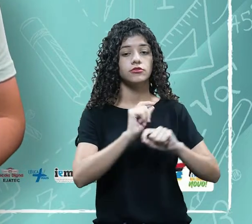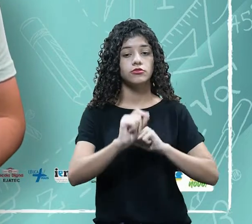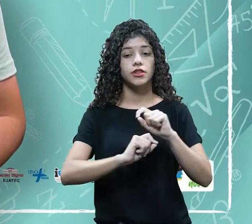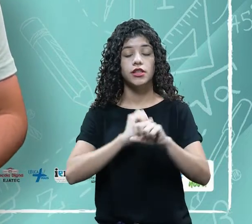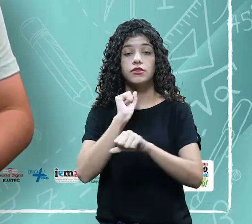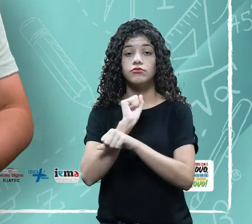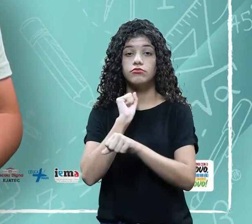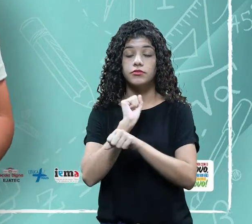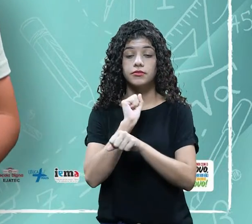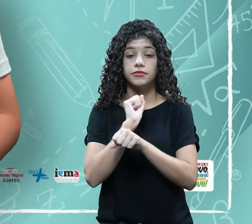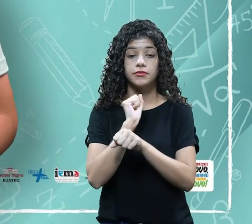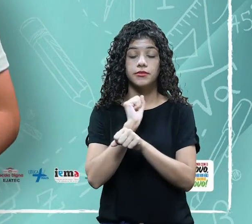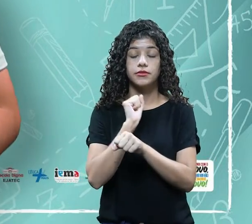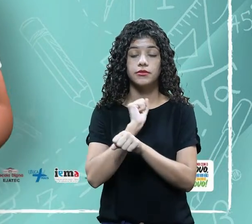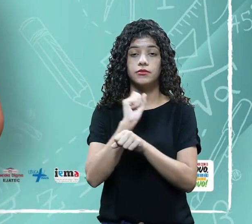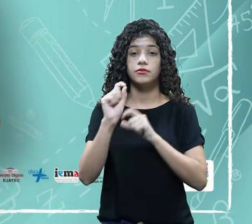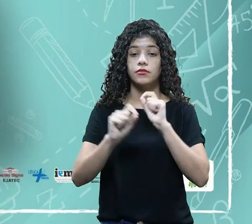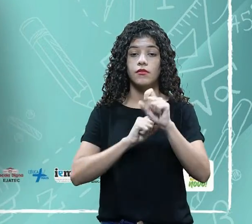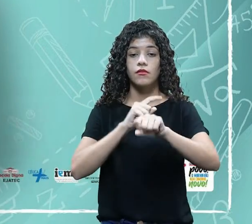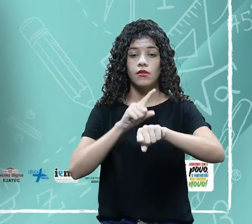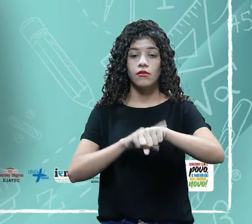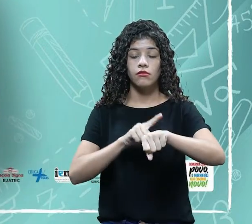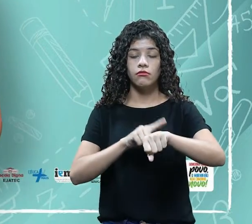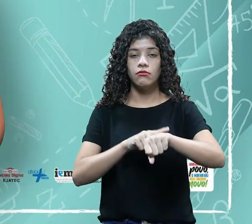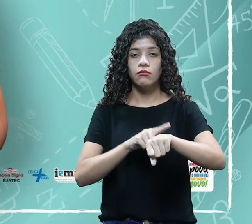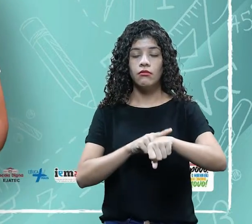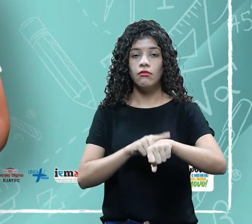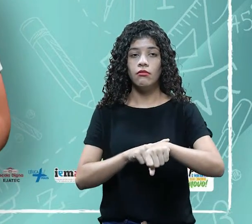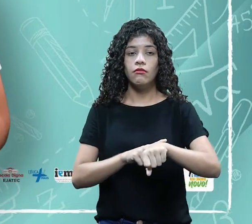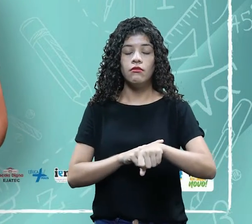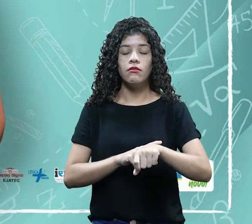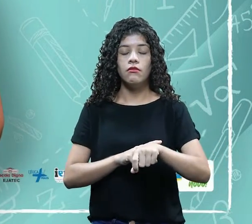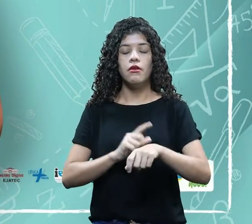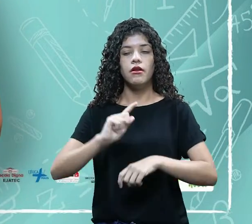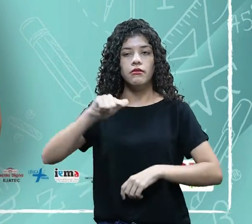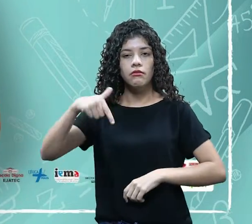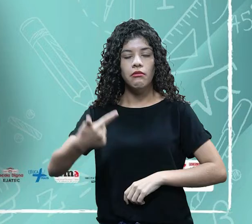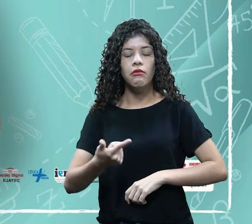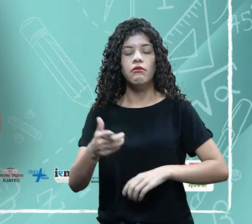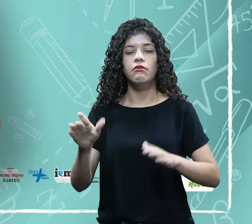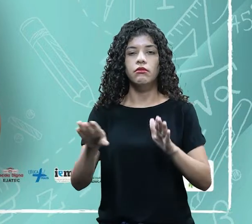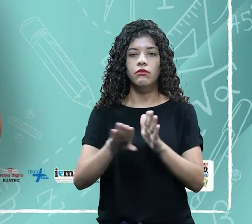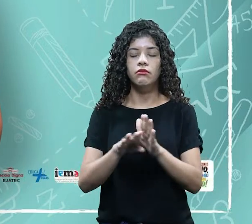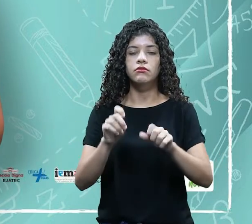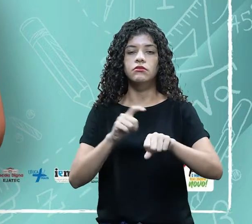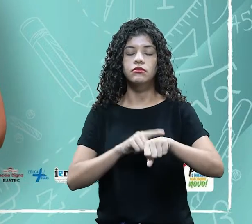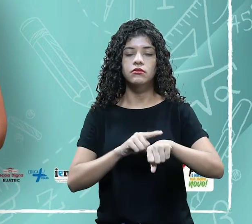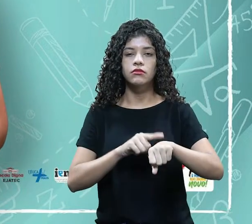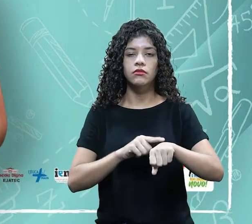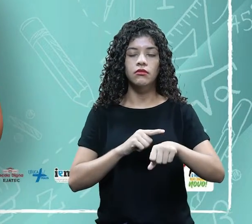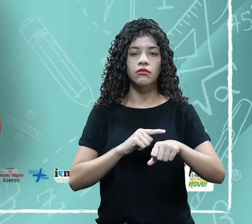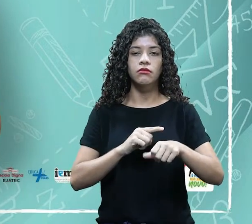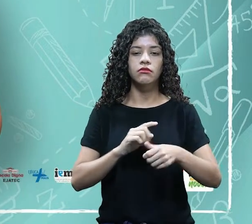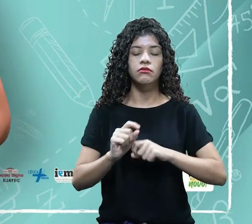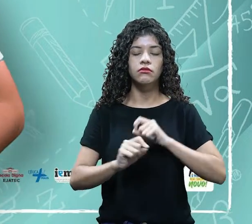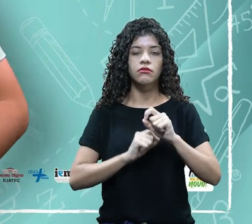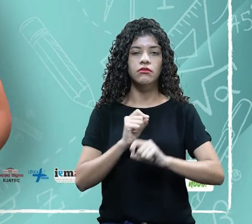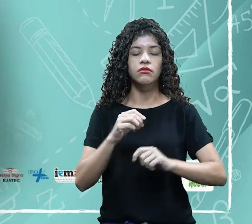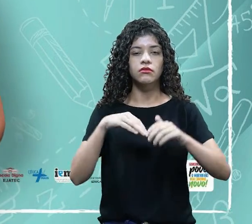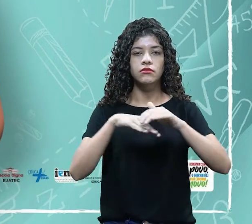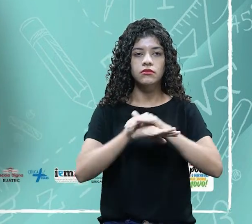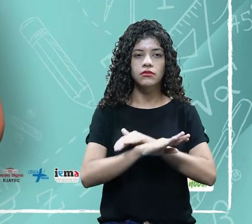esperar, né, o prazo precaucional. Após esse prazo precaucional, esses